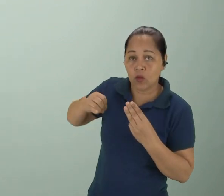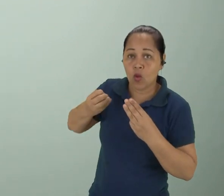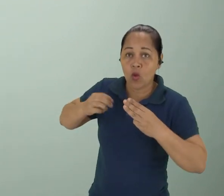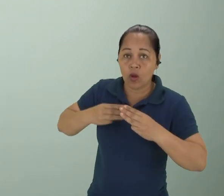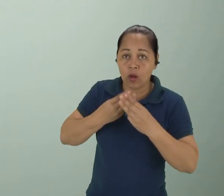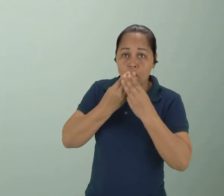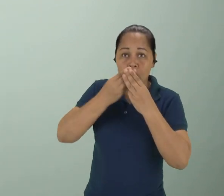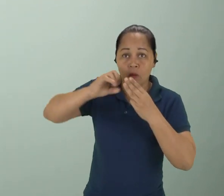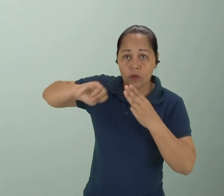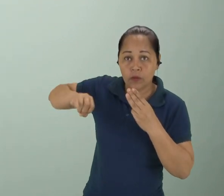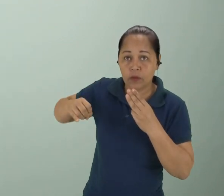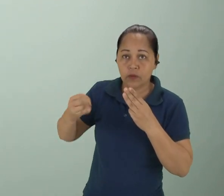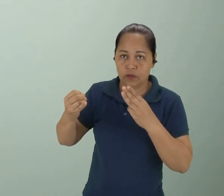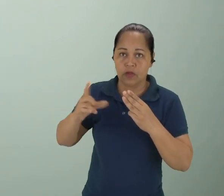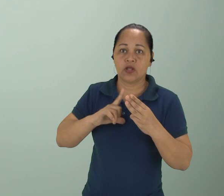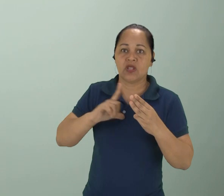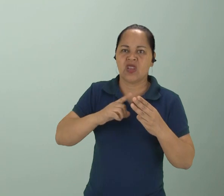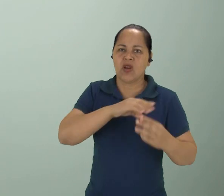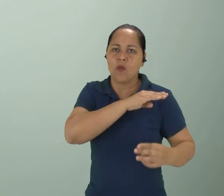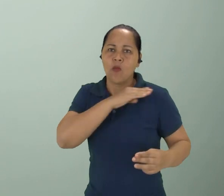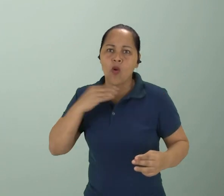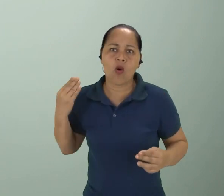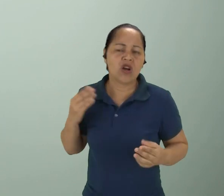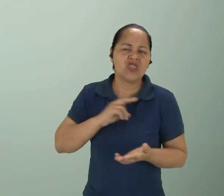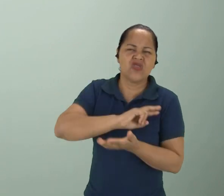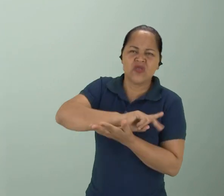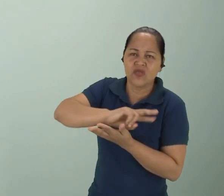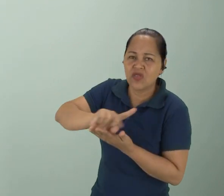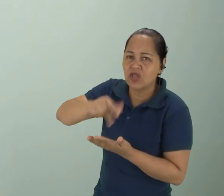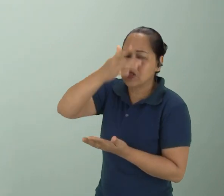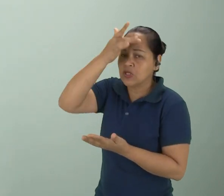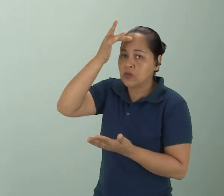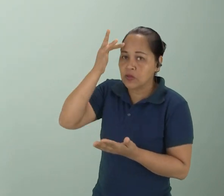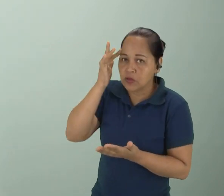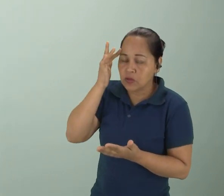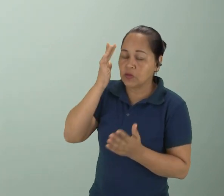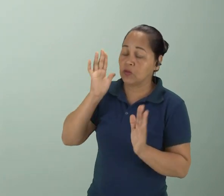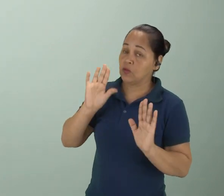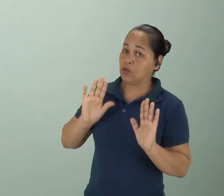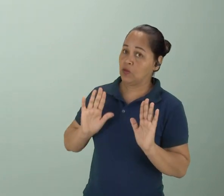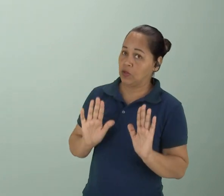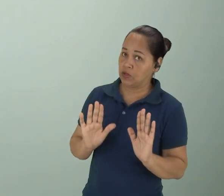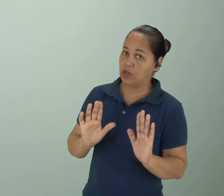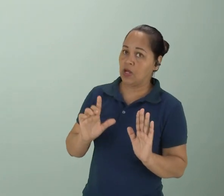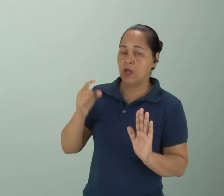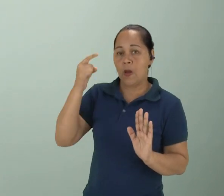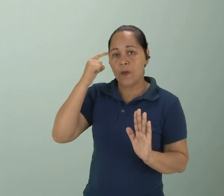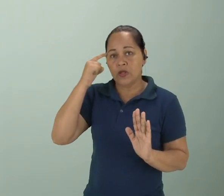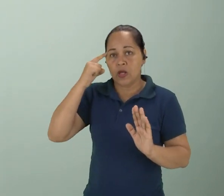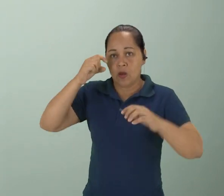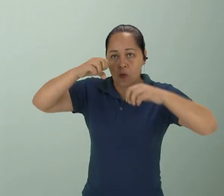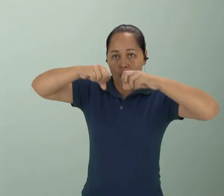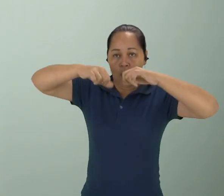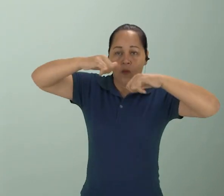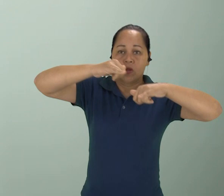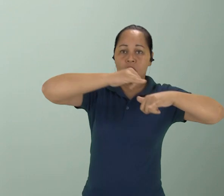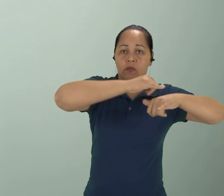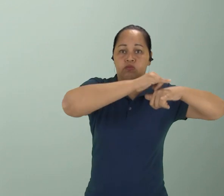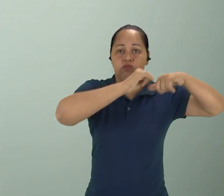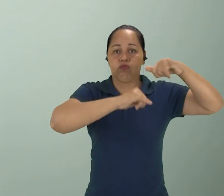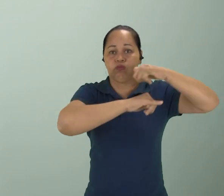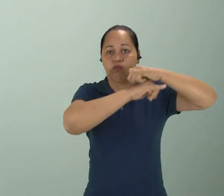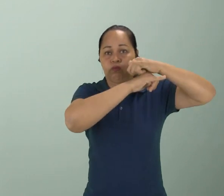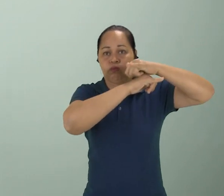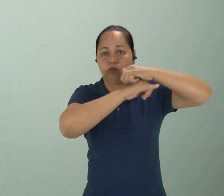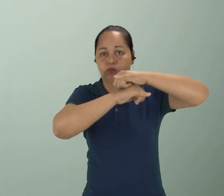aquela promessa iluminista moderna de que através da razão nós traremos progresso o make a gente